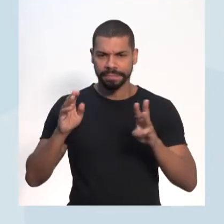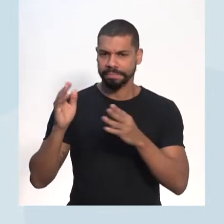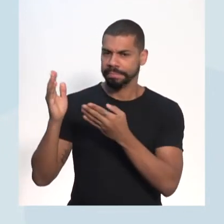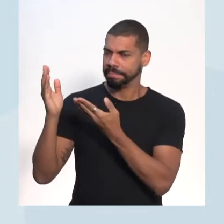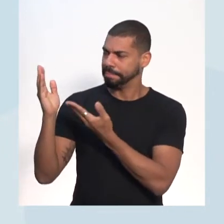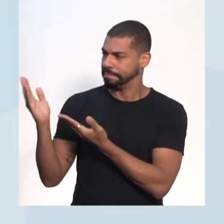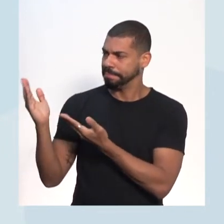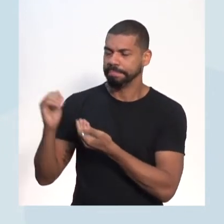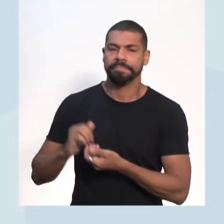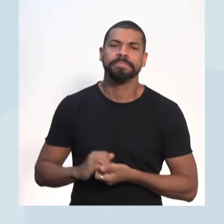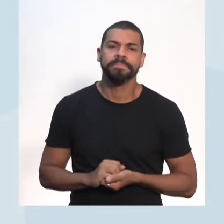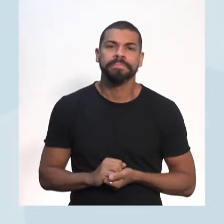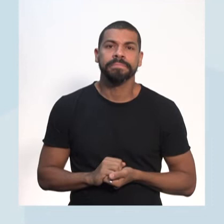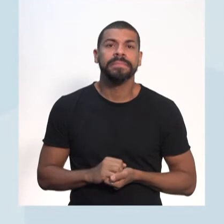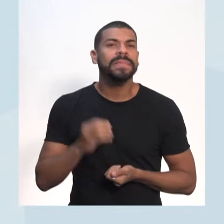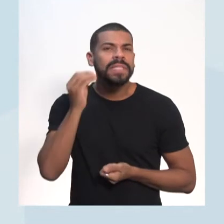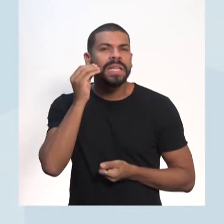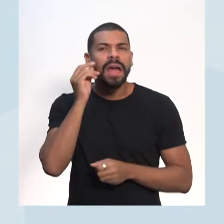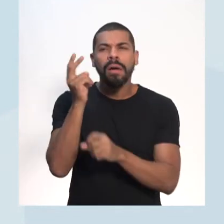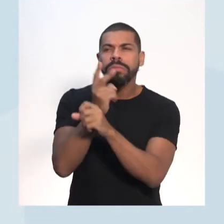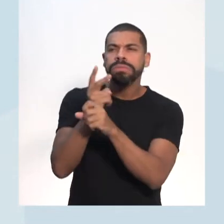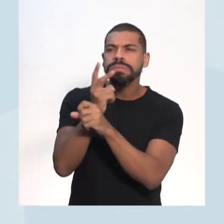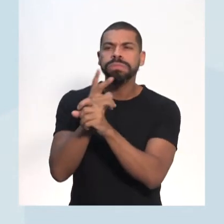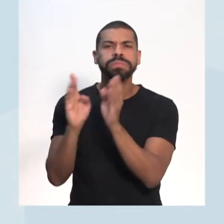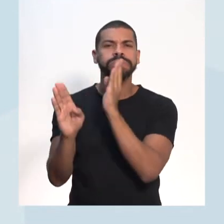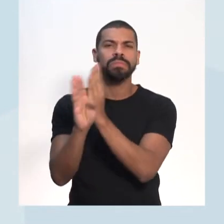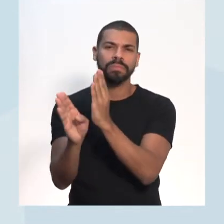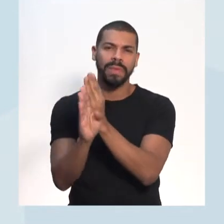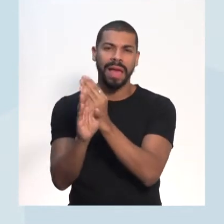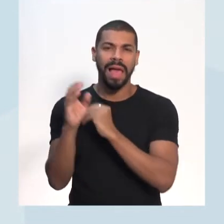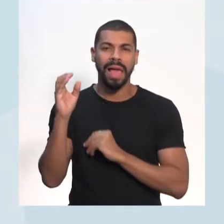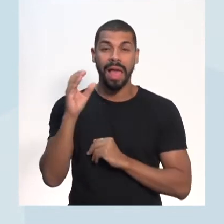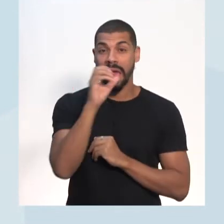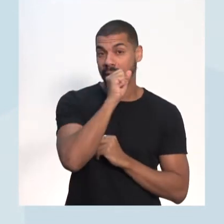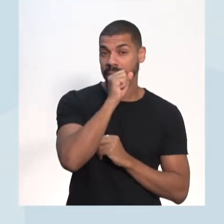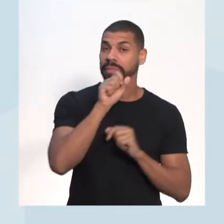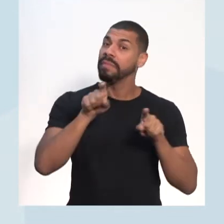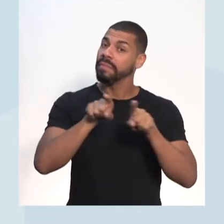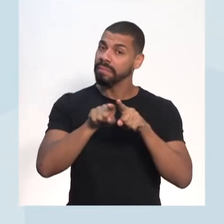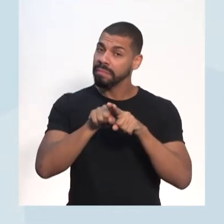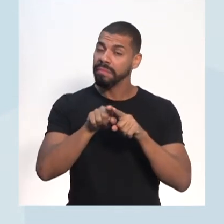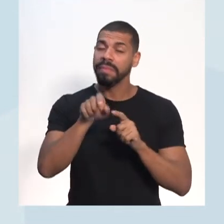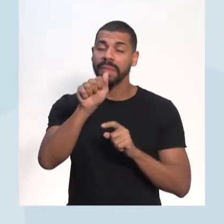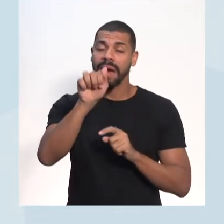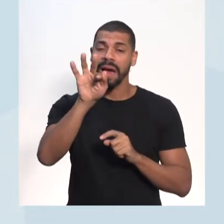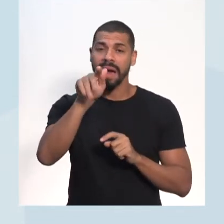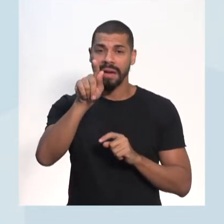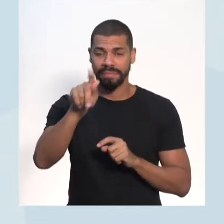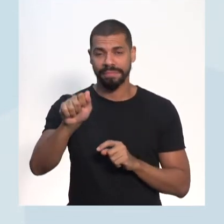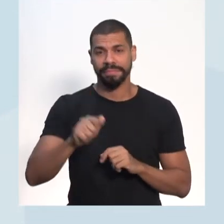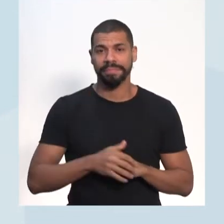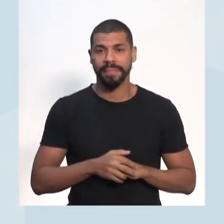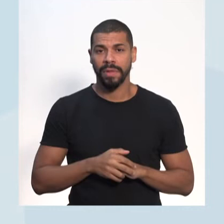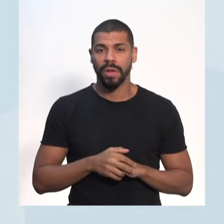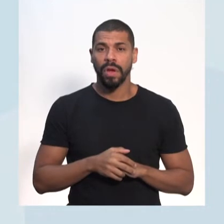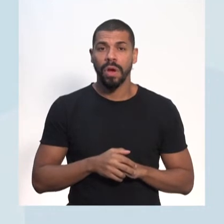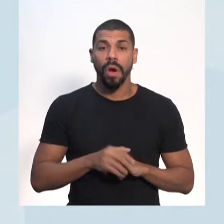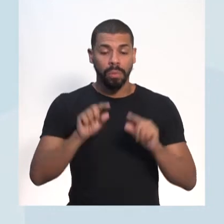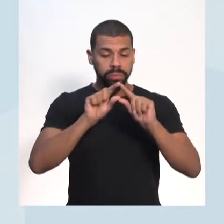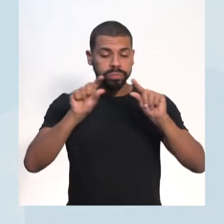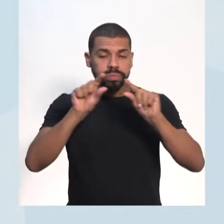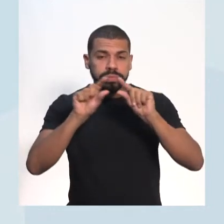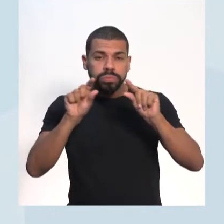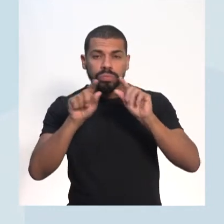e lá procurar o acesso rápido, que vocês vão conseguir chegar também no AVEFAP. O login e senha, como eu já disse